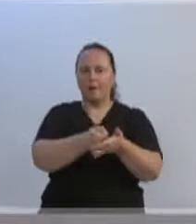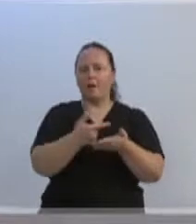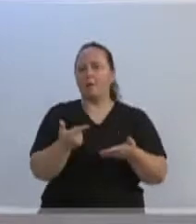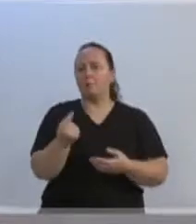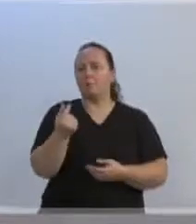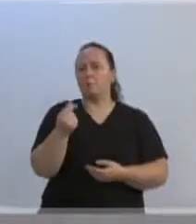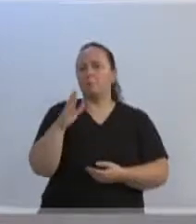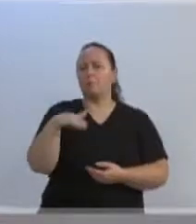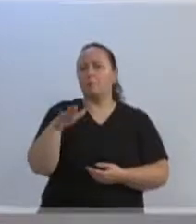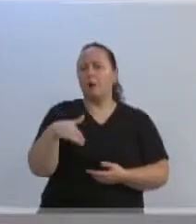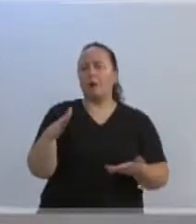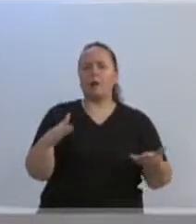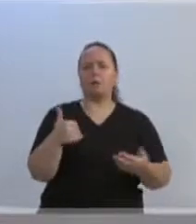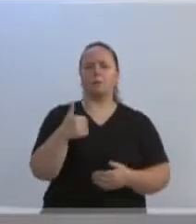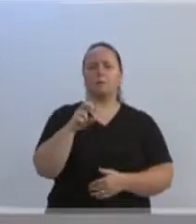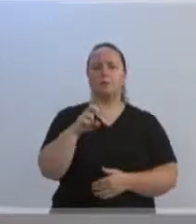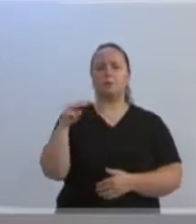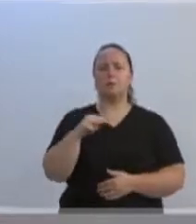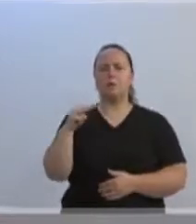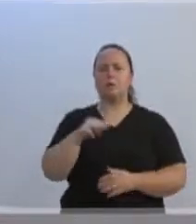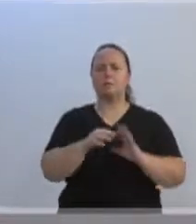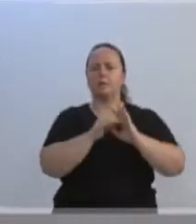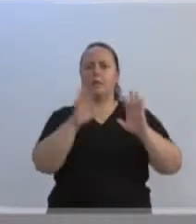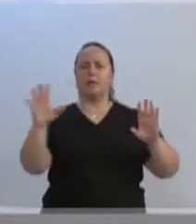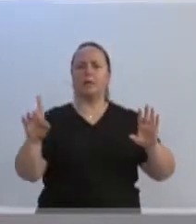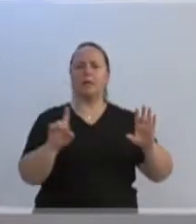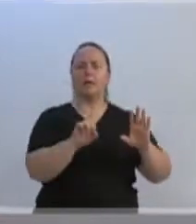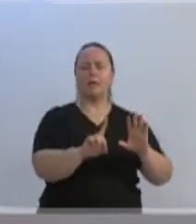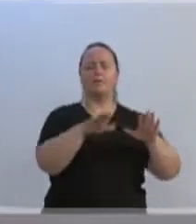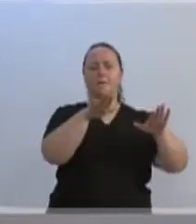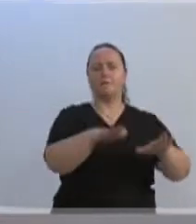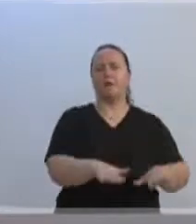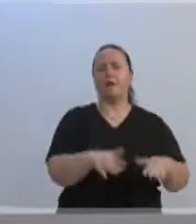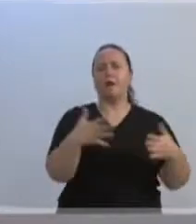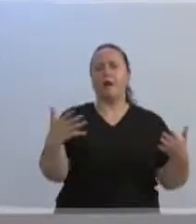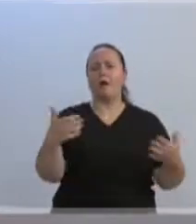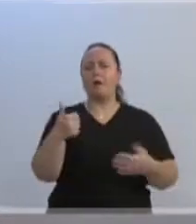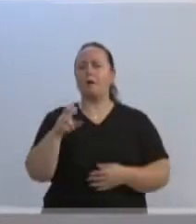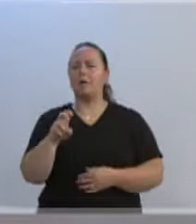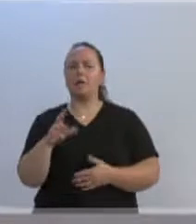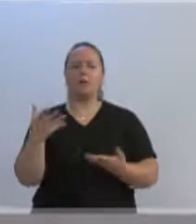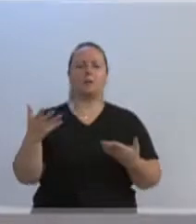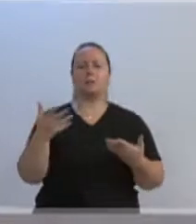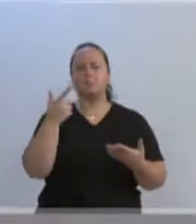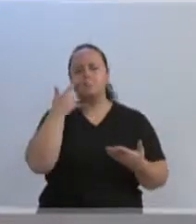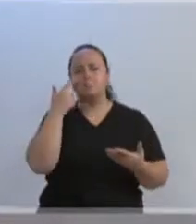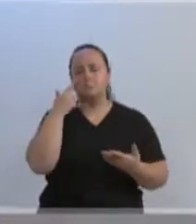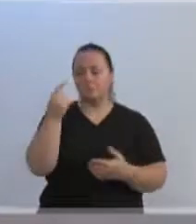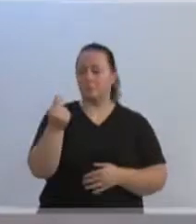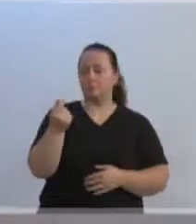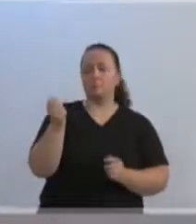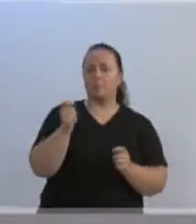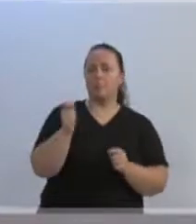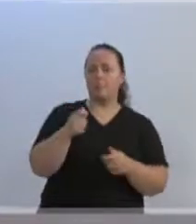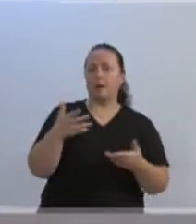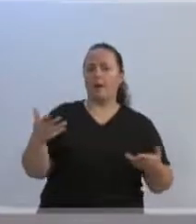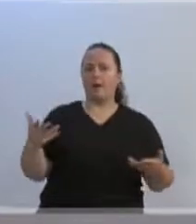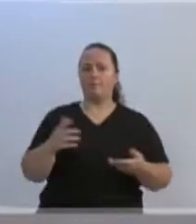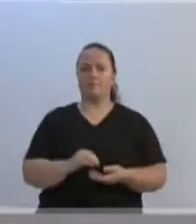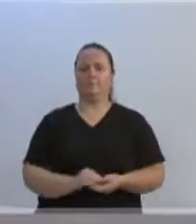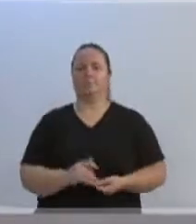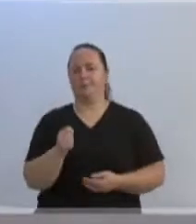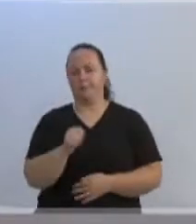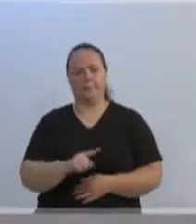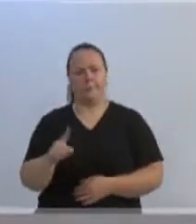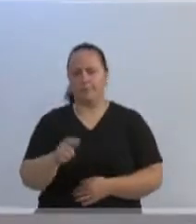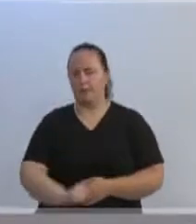15 minutos para quem só vai deixar uma pessoa ali e 15 minutos para quem vai pegar enfim e pode obviamente ganhar dinheiro com estacionam aquela coisa